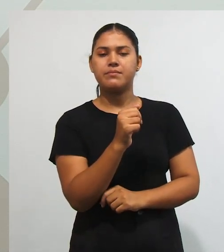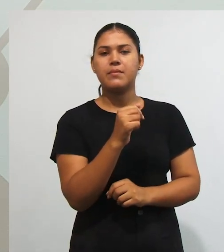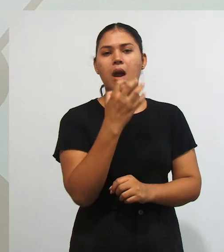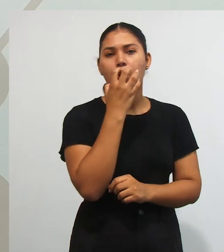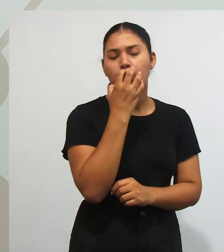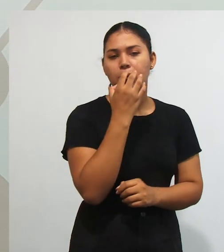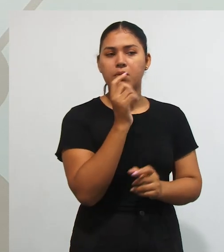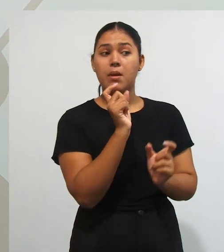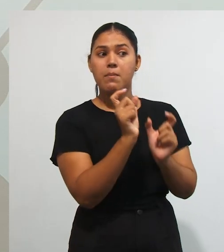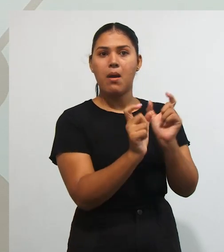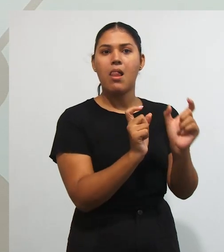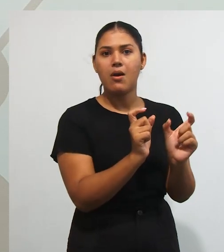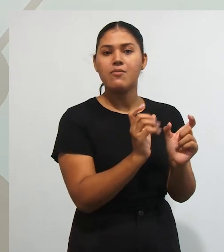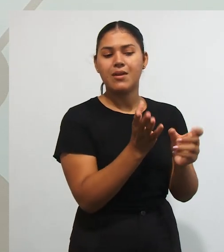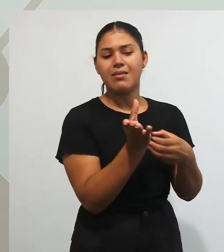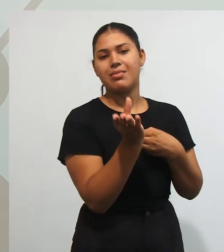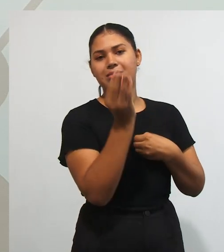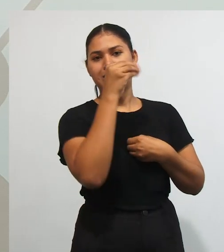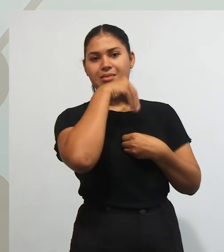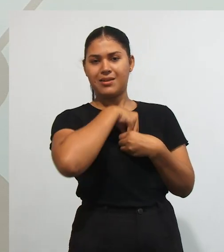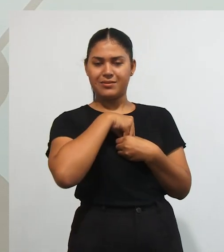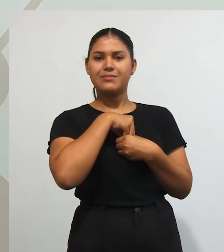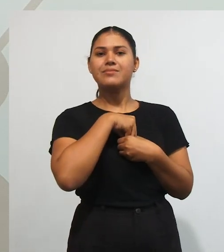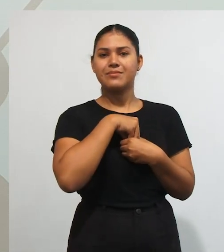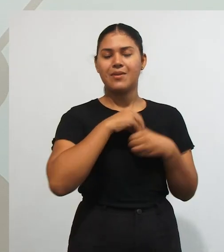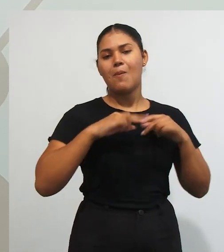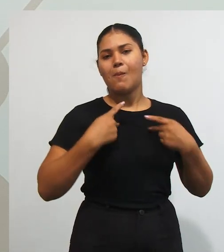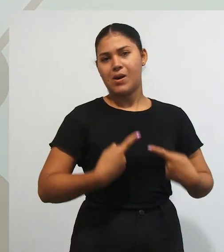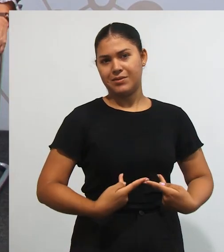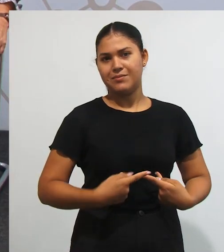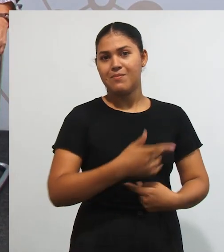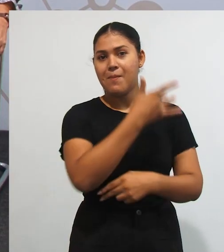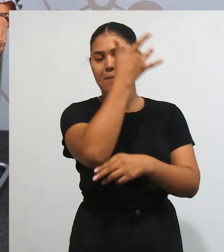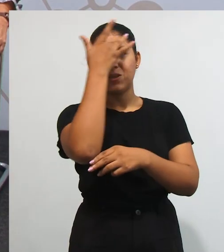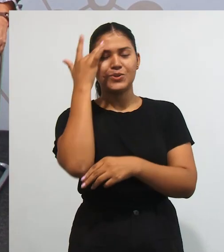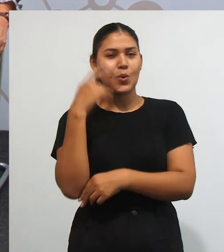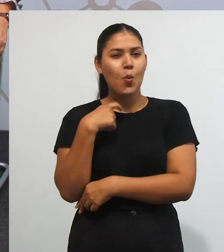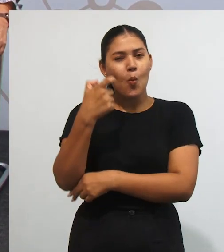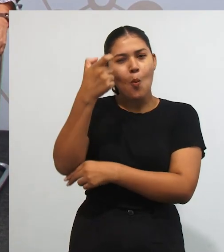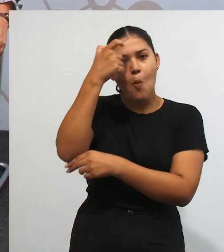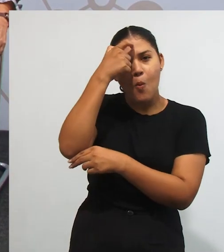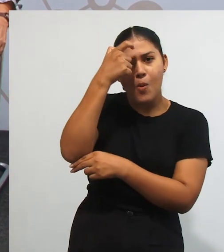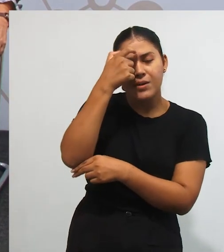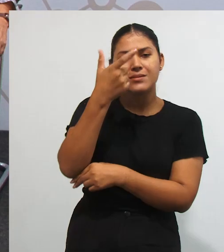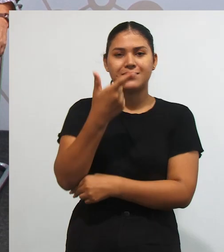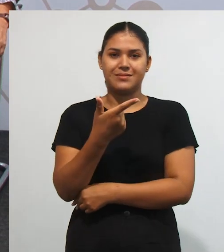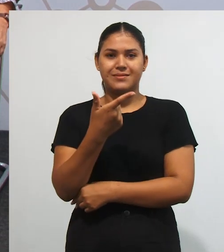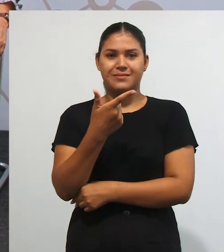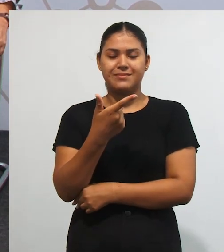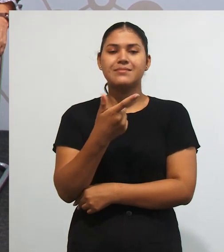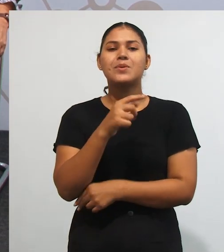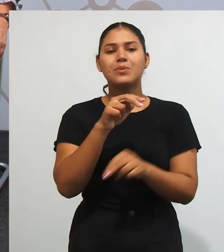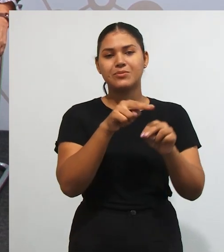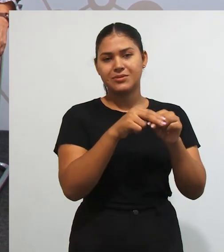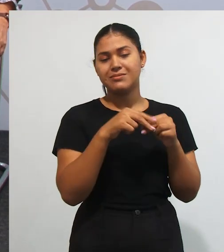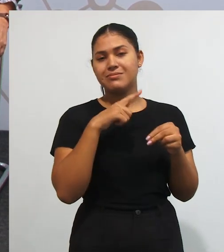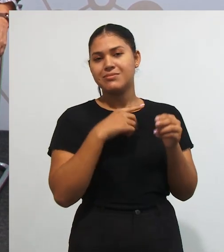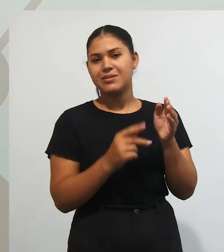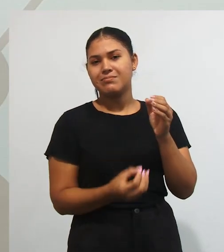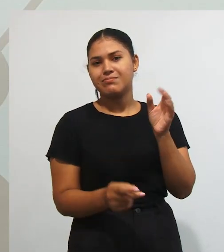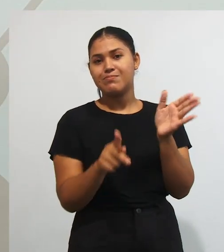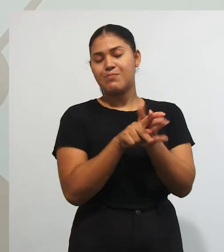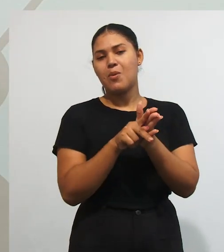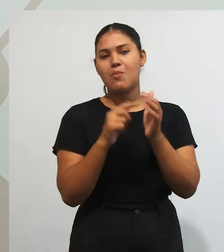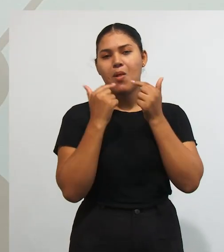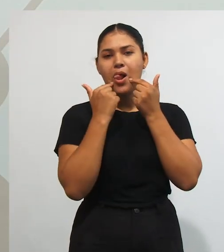ou constituí-la como ser humano, como pessoa, né? E essa linguagem vai formando a